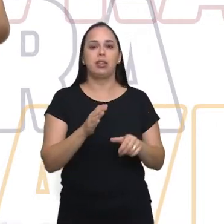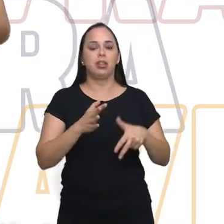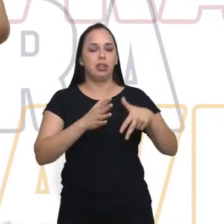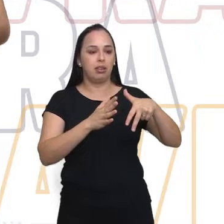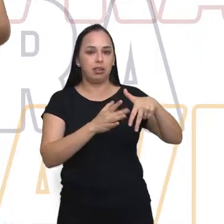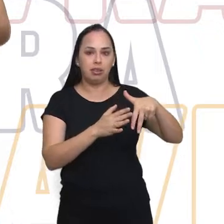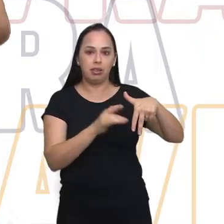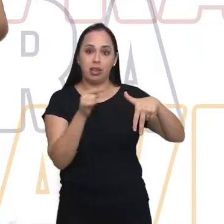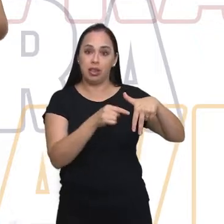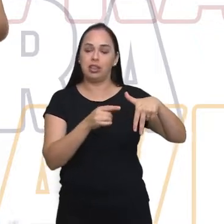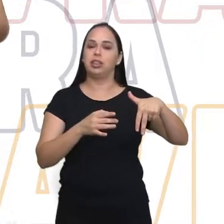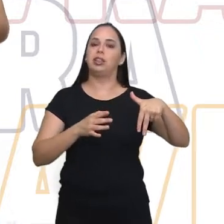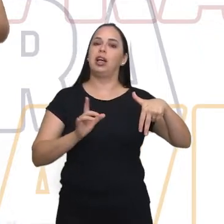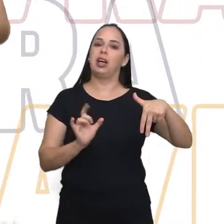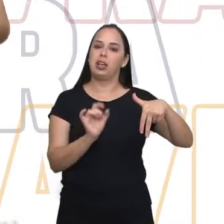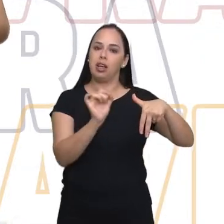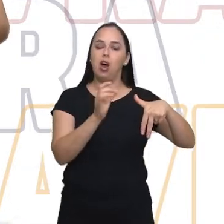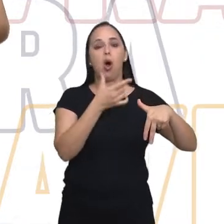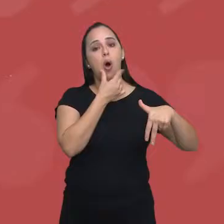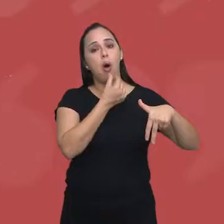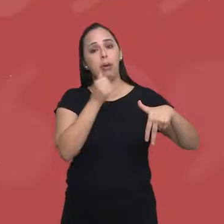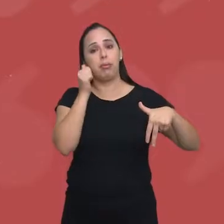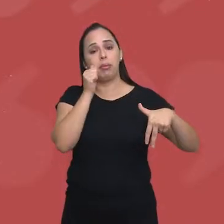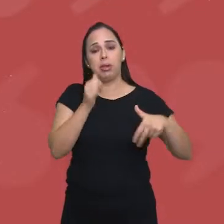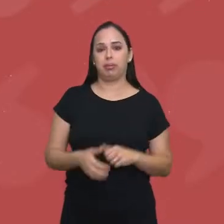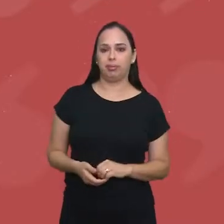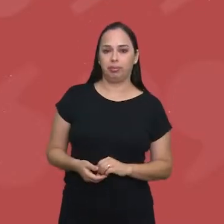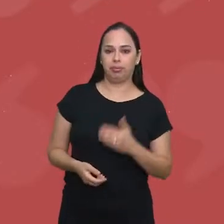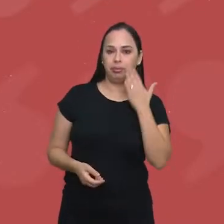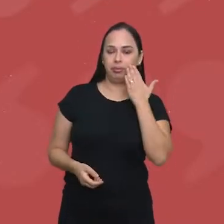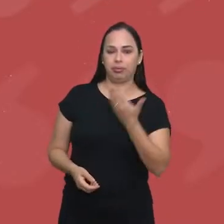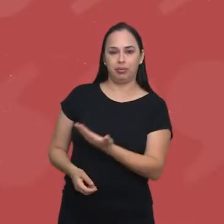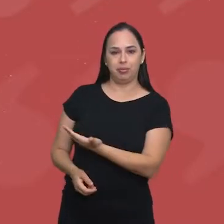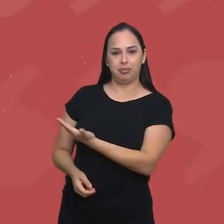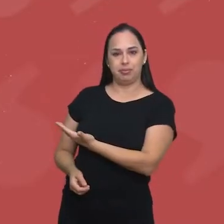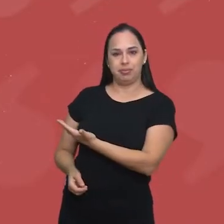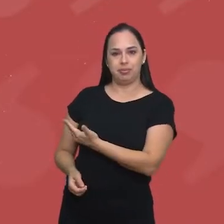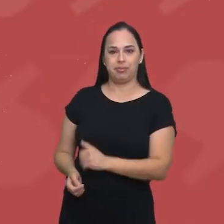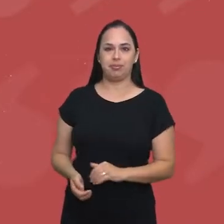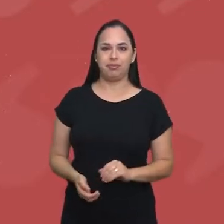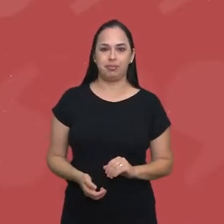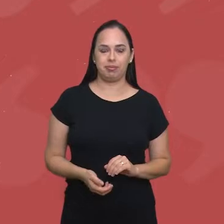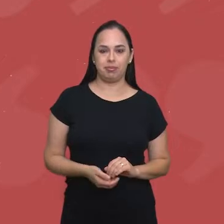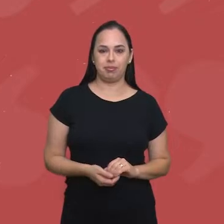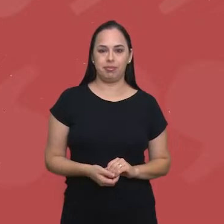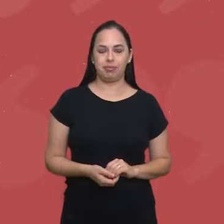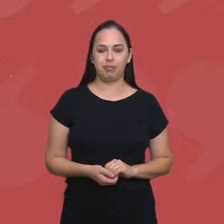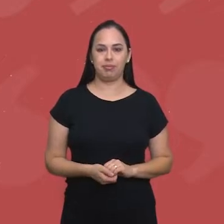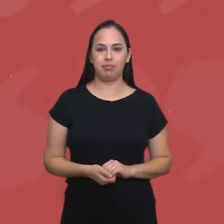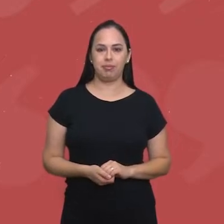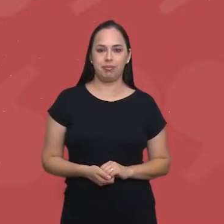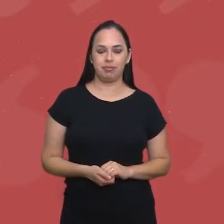adultas com câncer, homens e mulheres. Como e por que o Grupo Gesto foi criado?